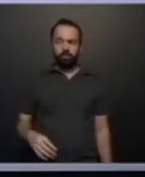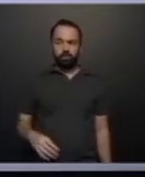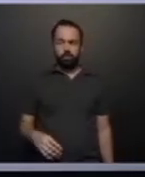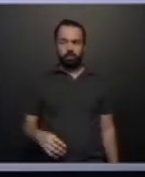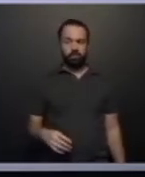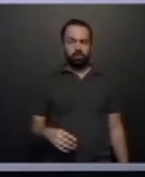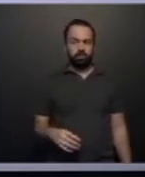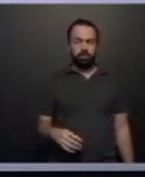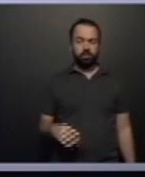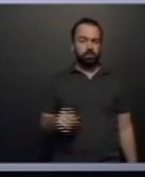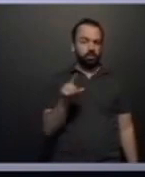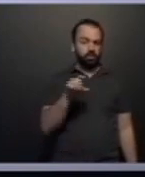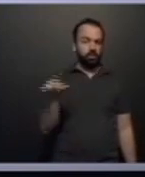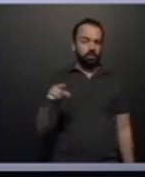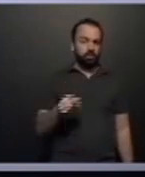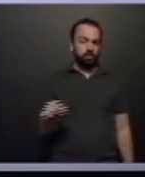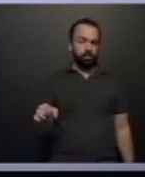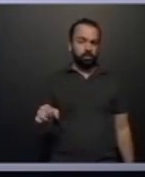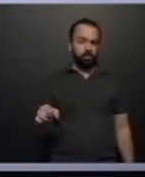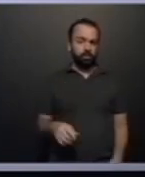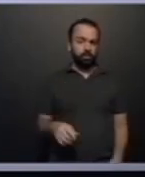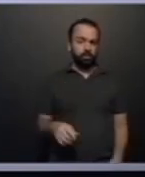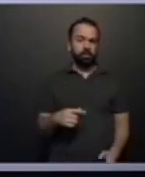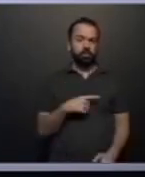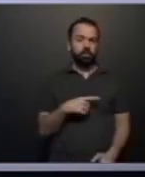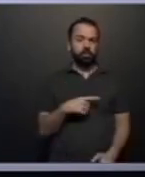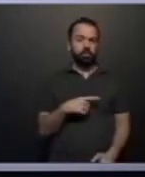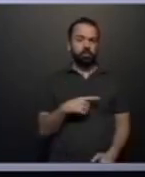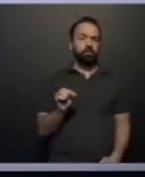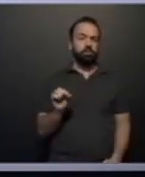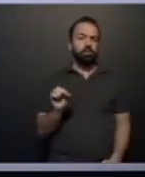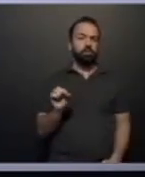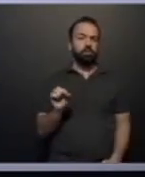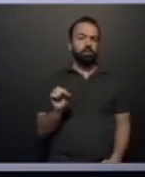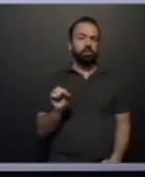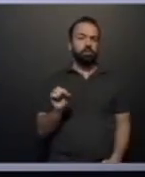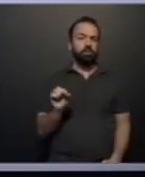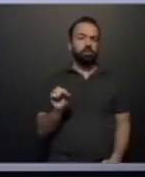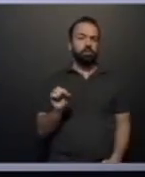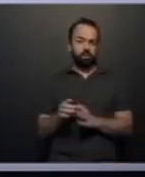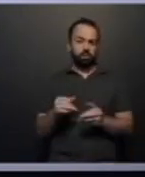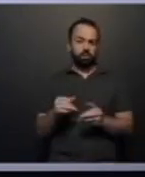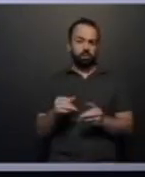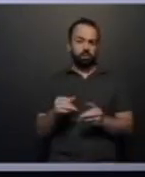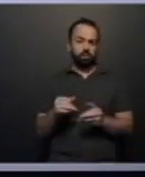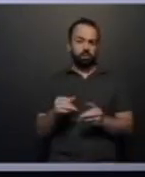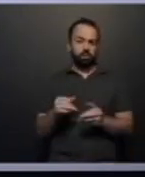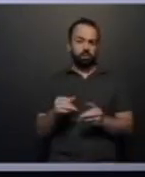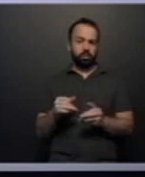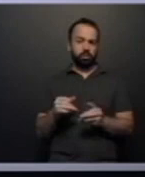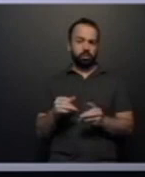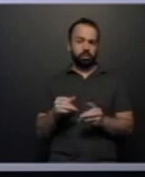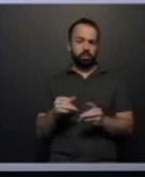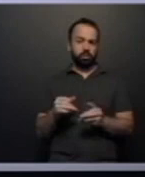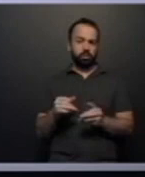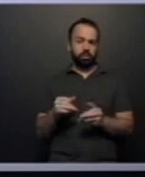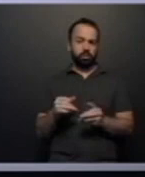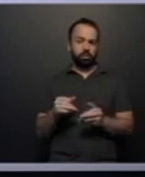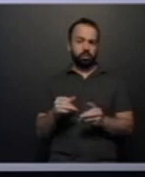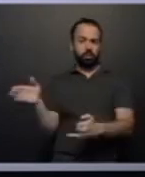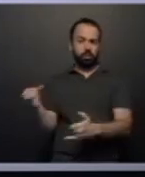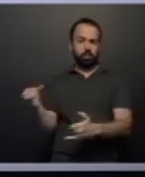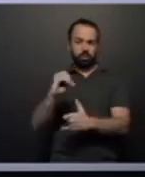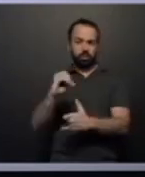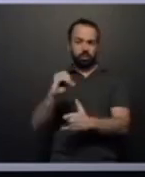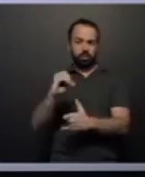números inteiros, nós temos os números negativos, mais os números inteiros, que são os números